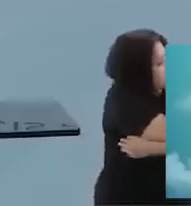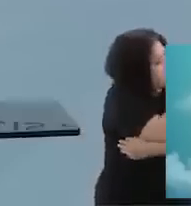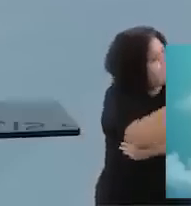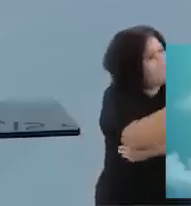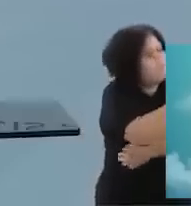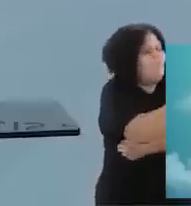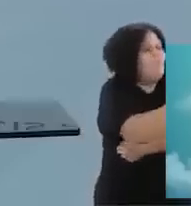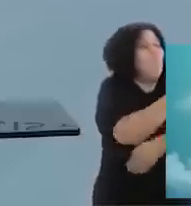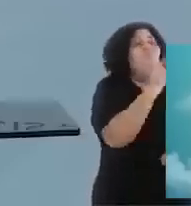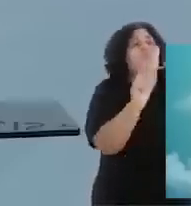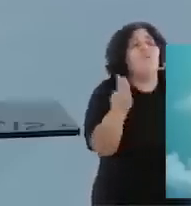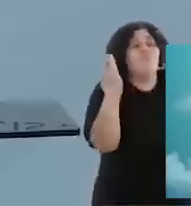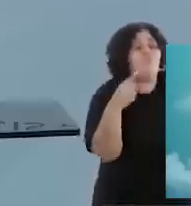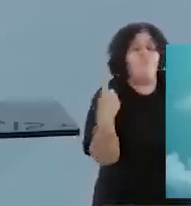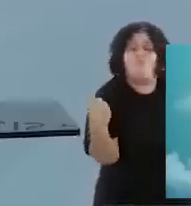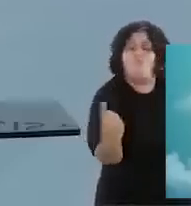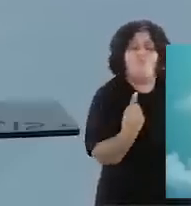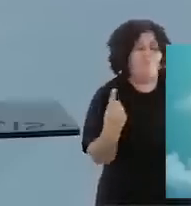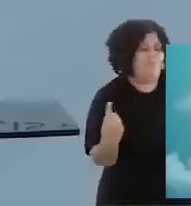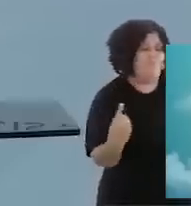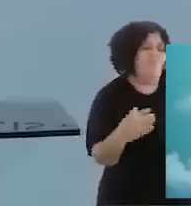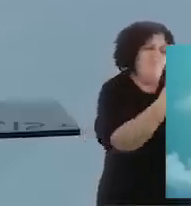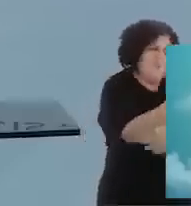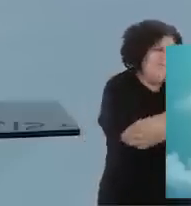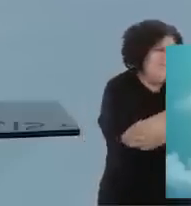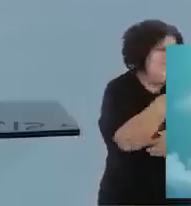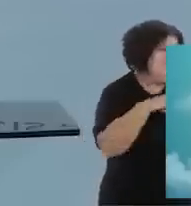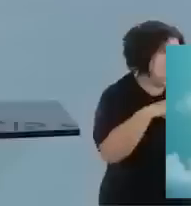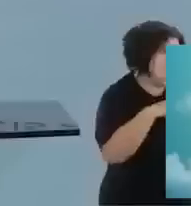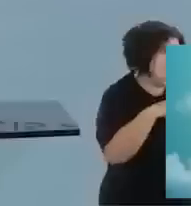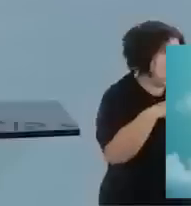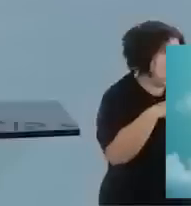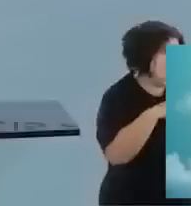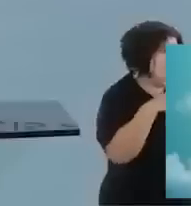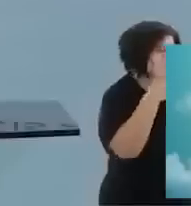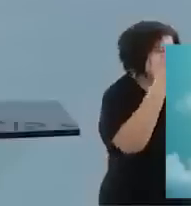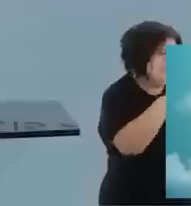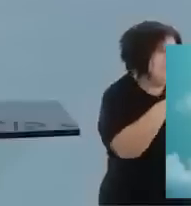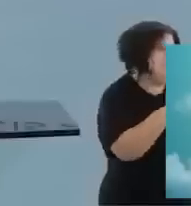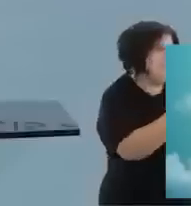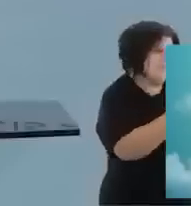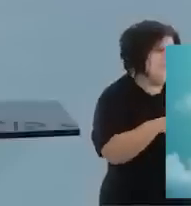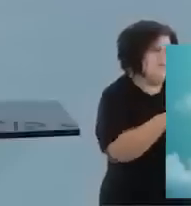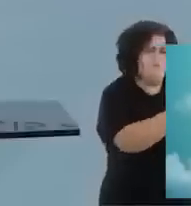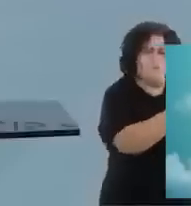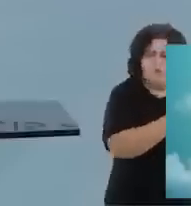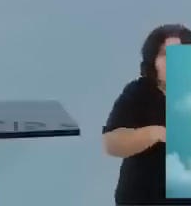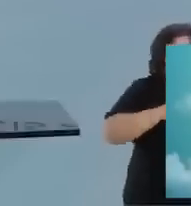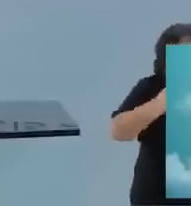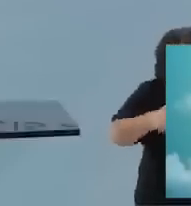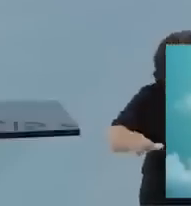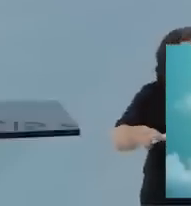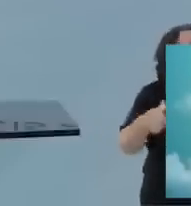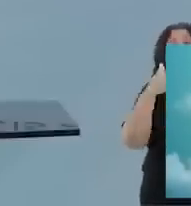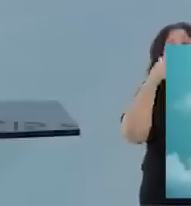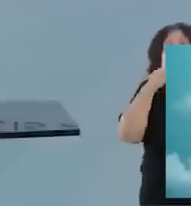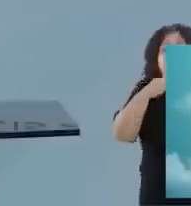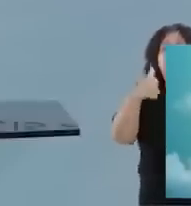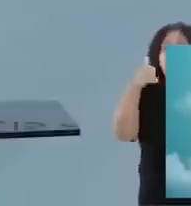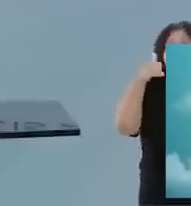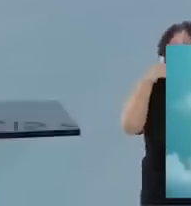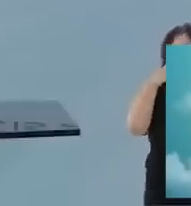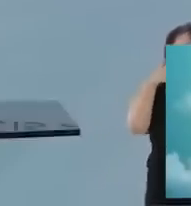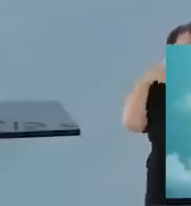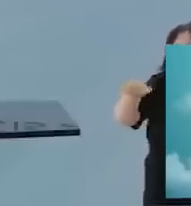é o único abraço que eu recebo na semana. Uma mulher me ligou e disse: pastor, eu estou ligando para o senhor que eu estou indo